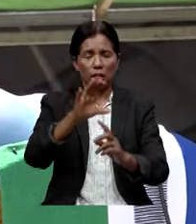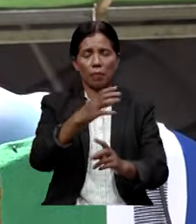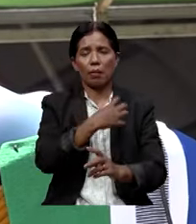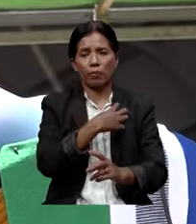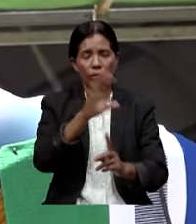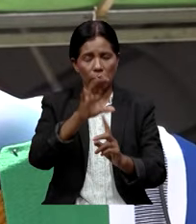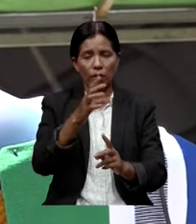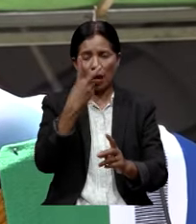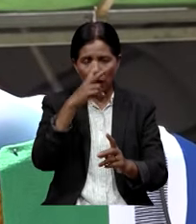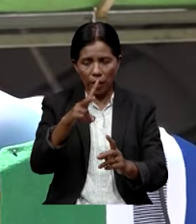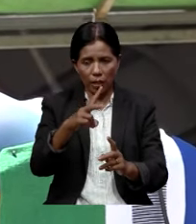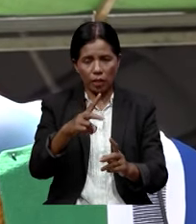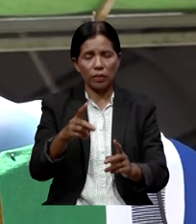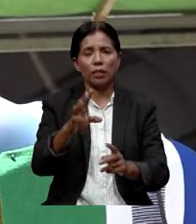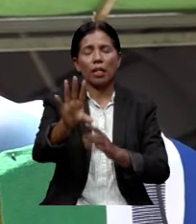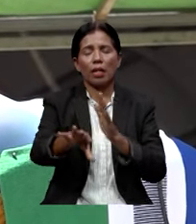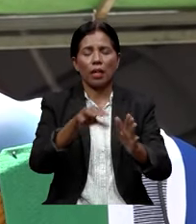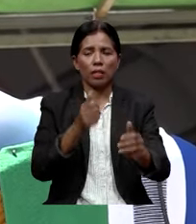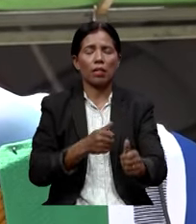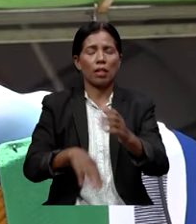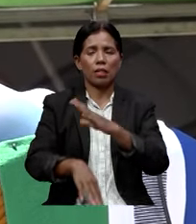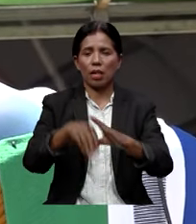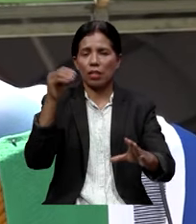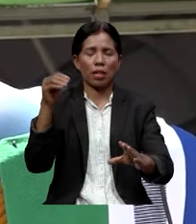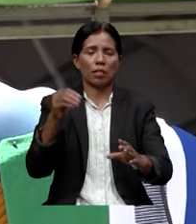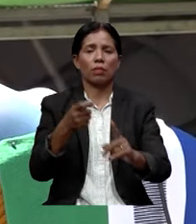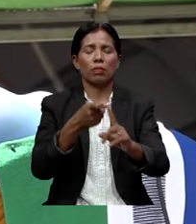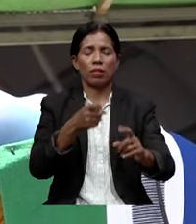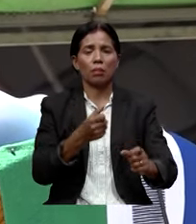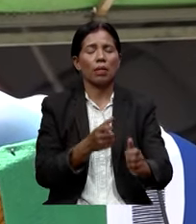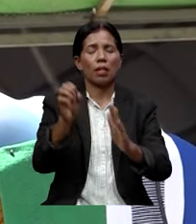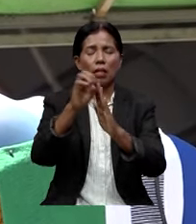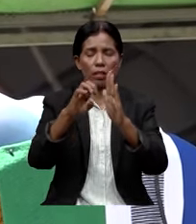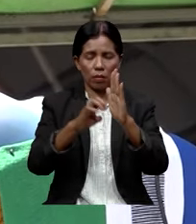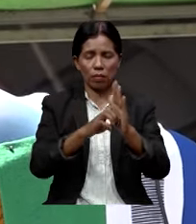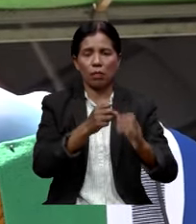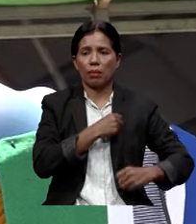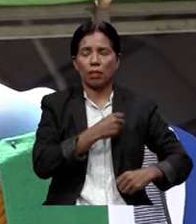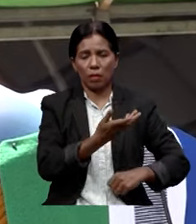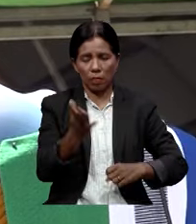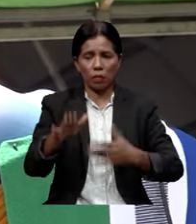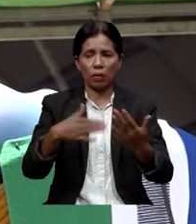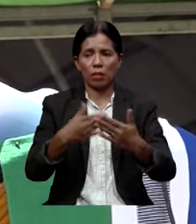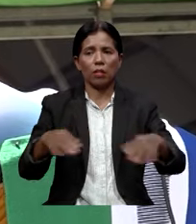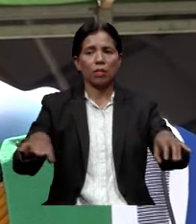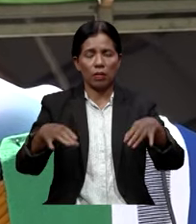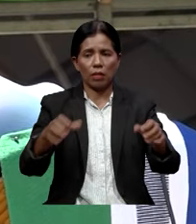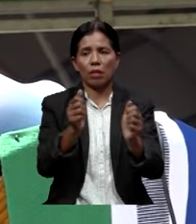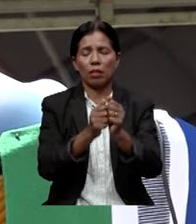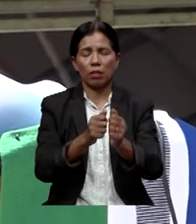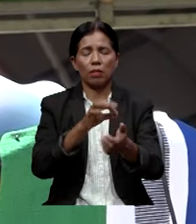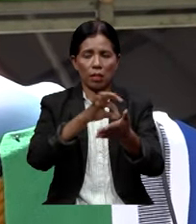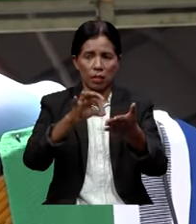ne ma se reta ante missão tamba tuir estatuto militar. Itabot sira hotu e a fase serviço regime